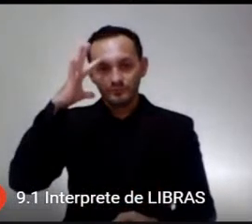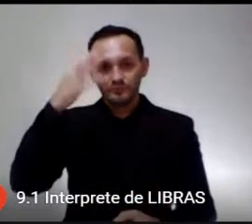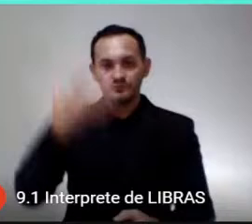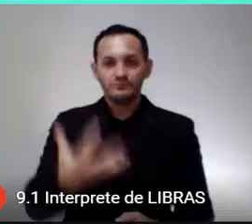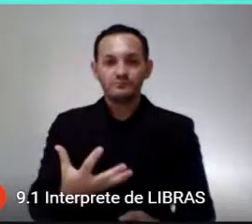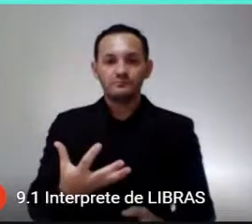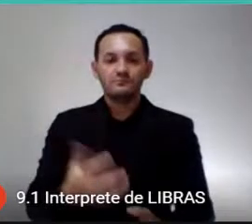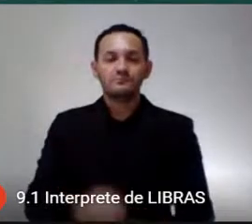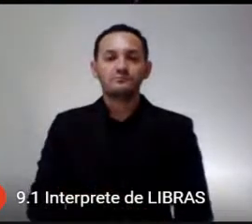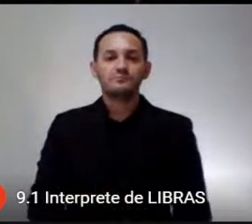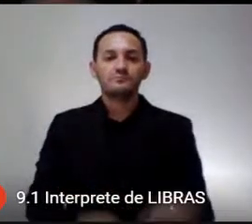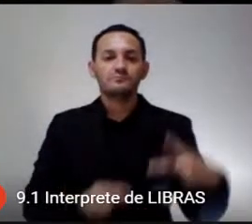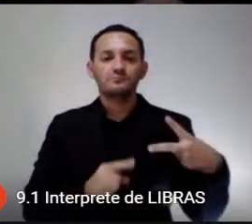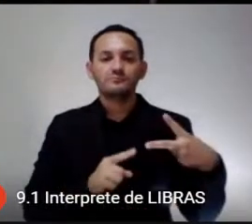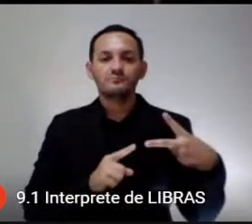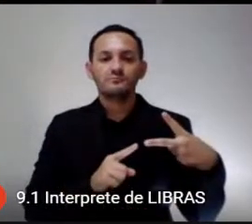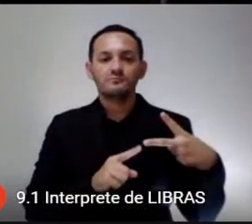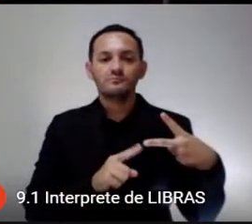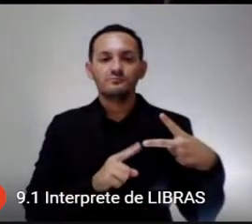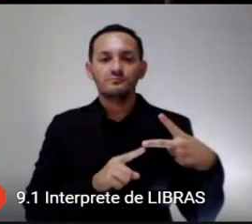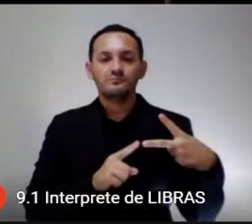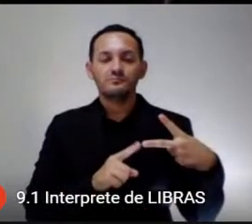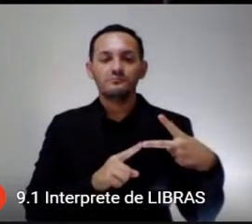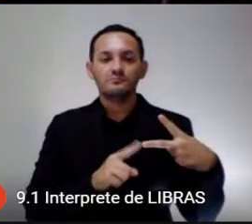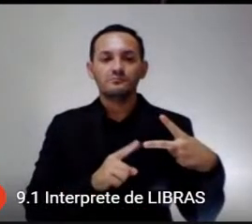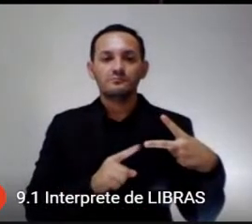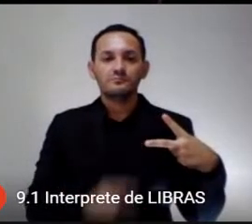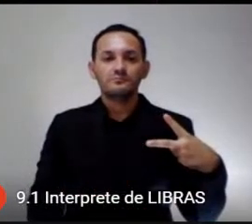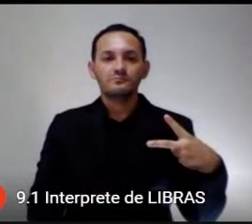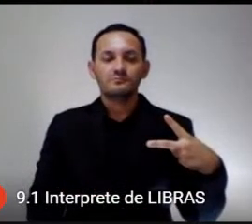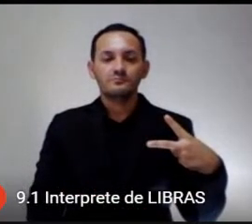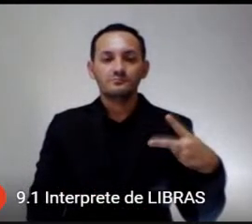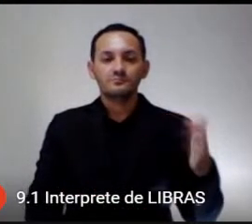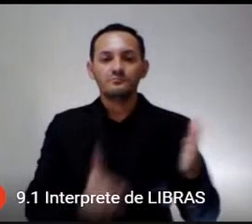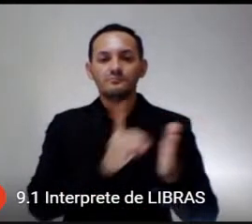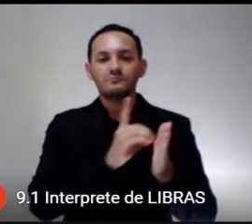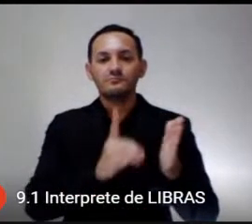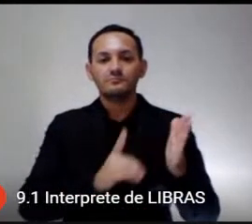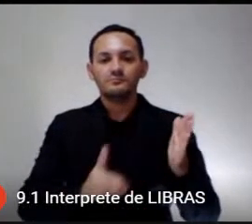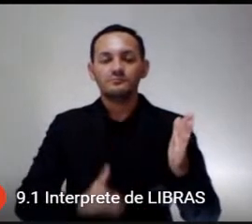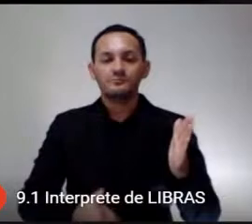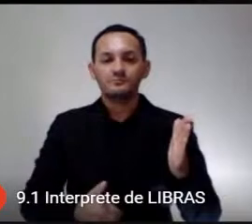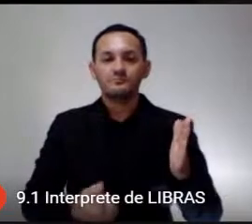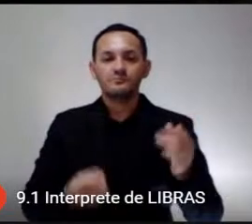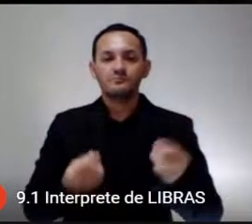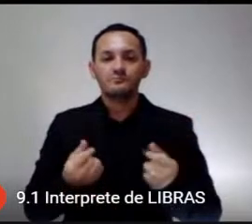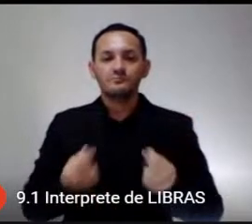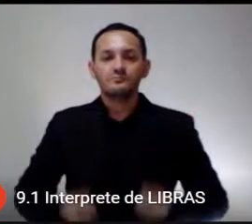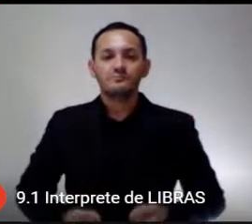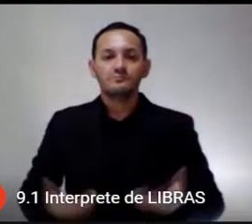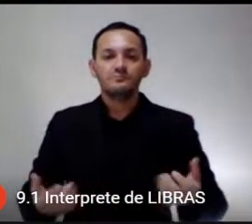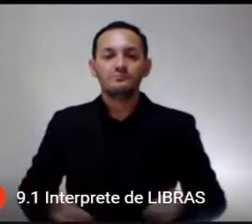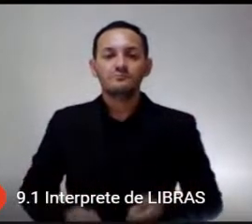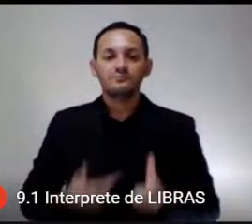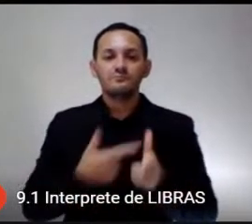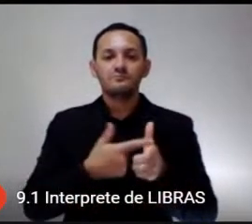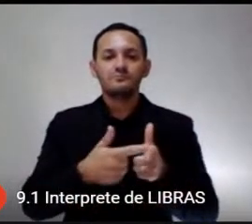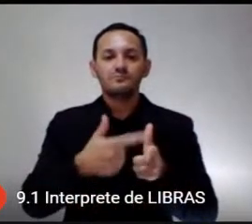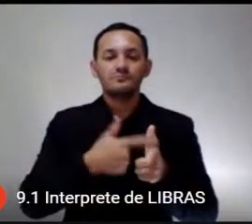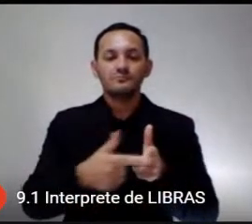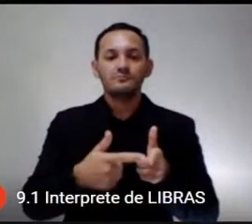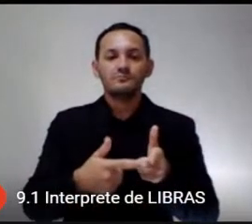O item de número 2 são os embargos de declaração da prestação de contas número 1076, dígito